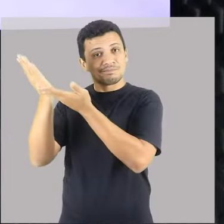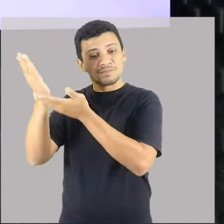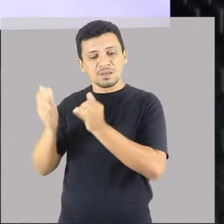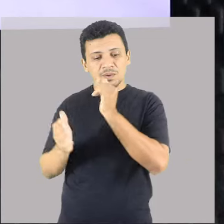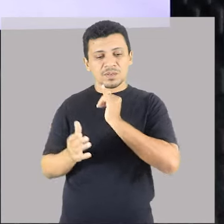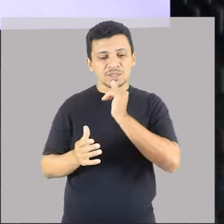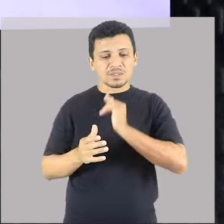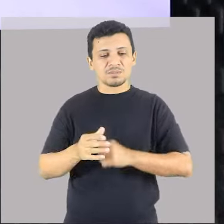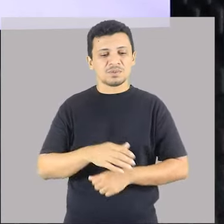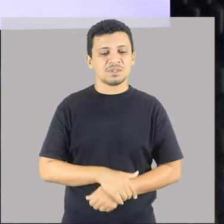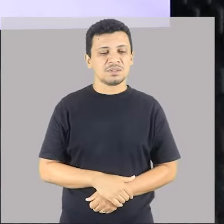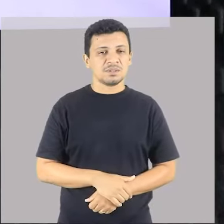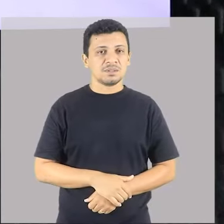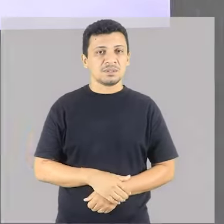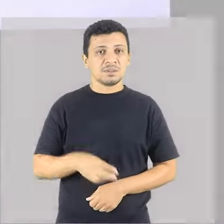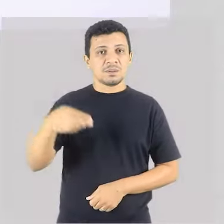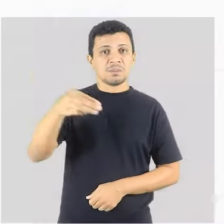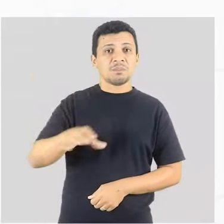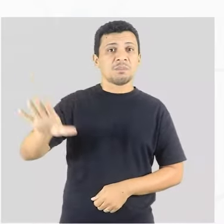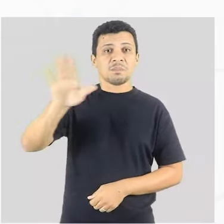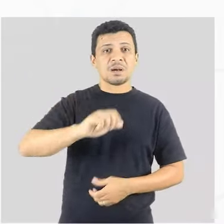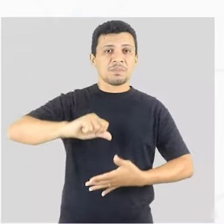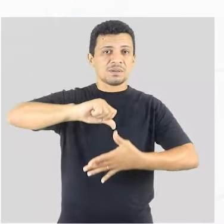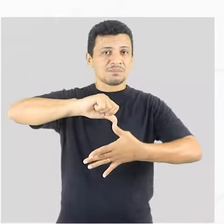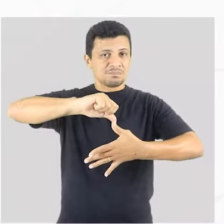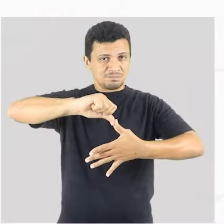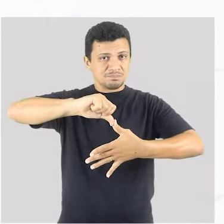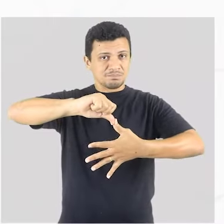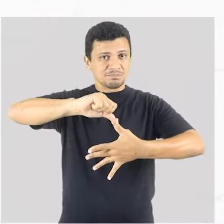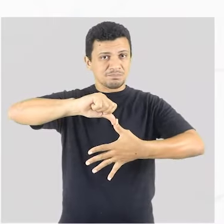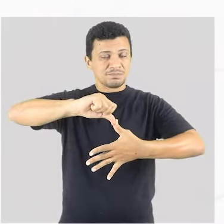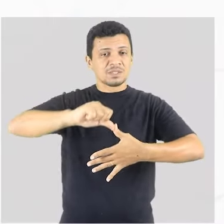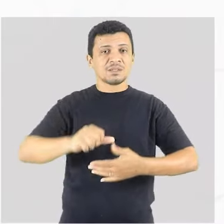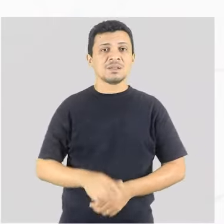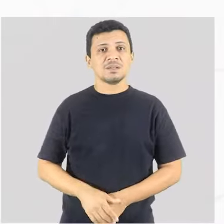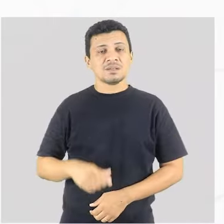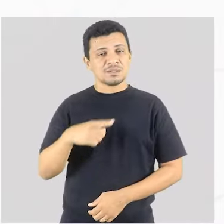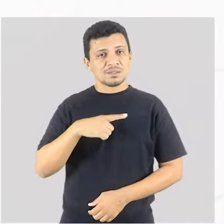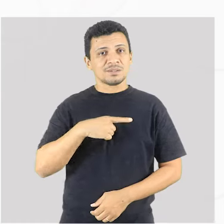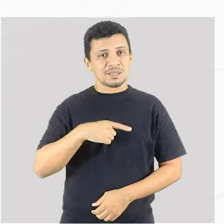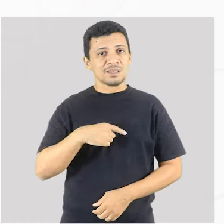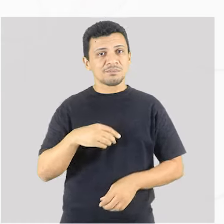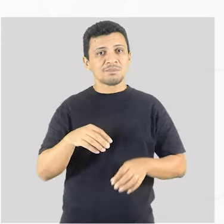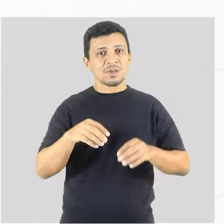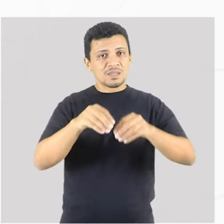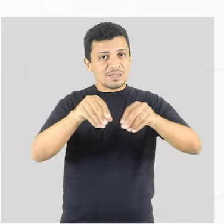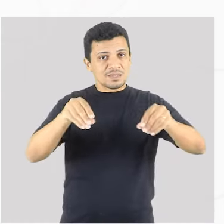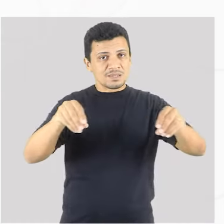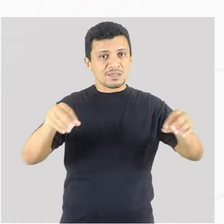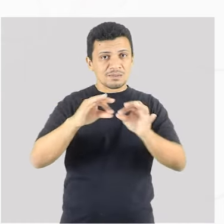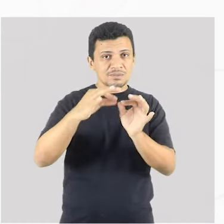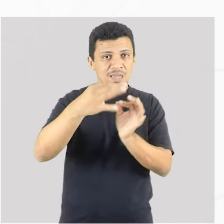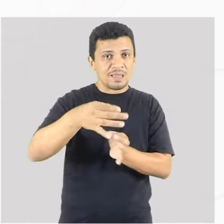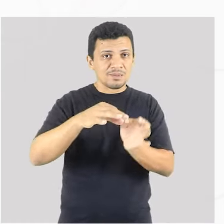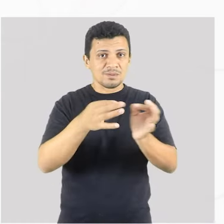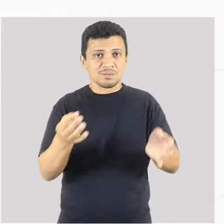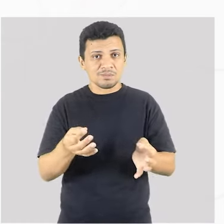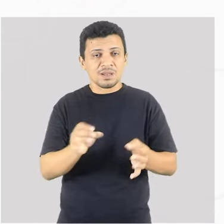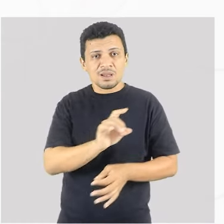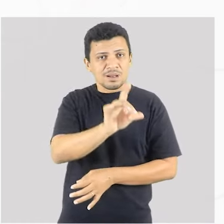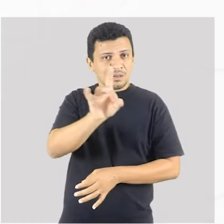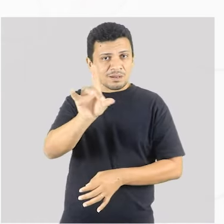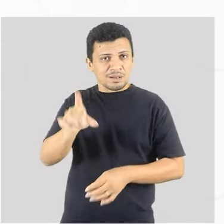ó por exemplo mapa da América do Sul exempli fica muito bem são territórios cada um desses países representa um